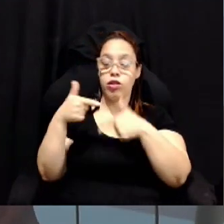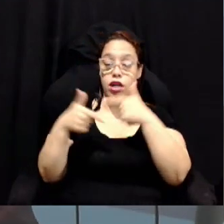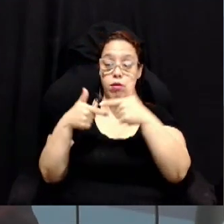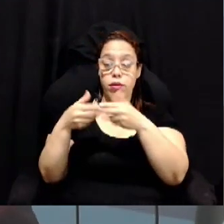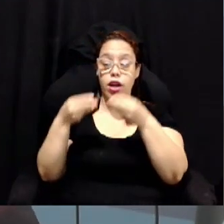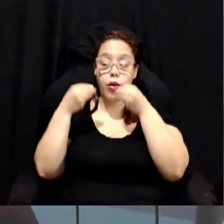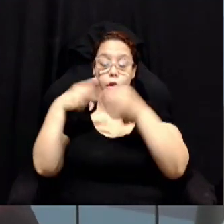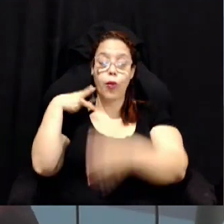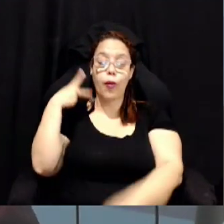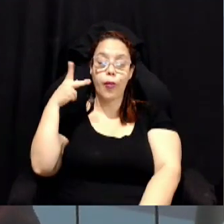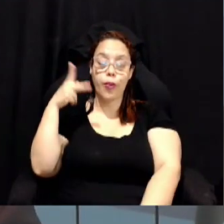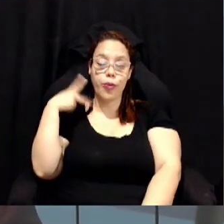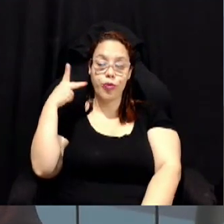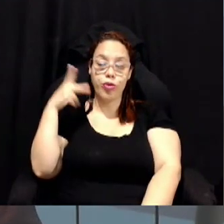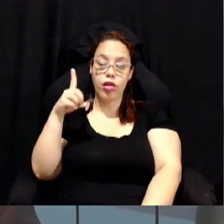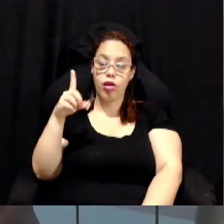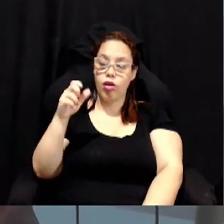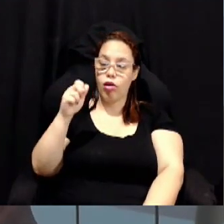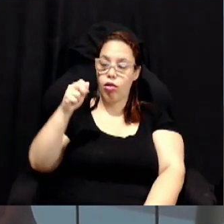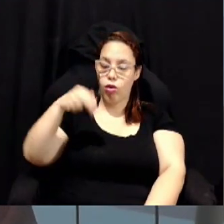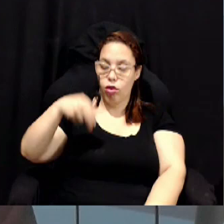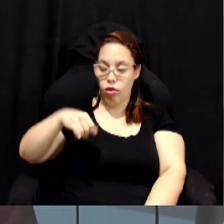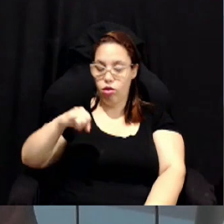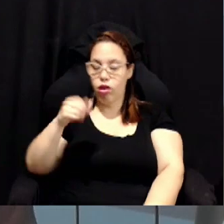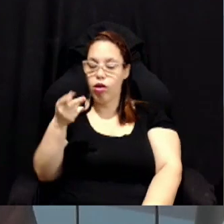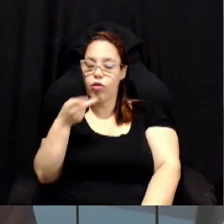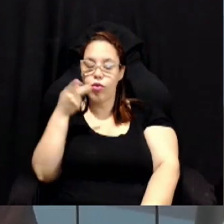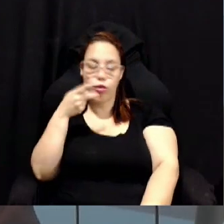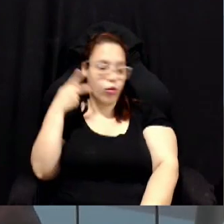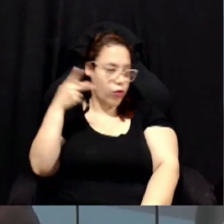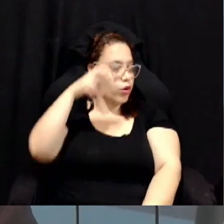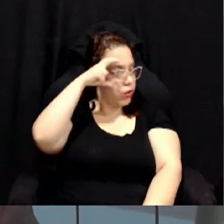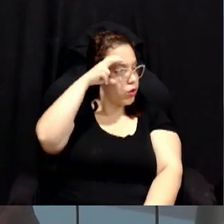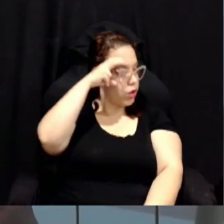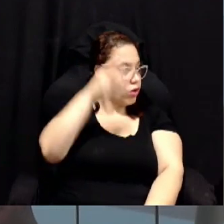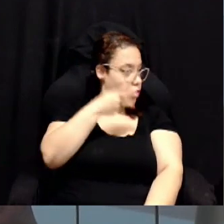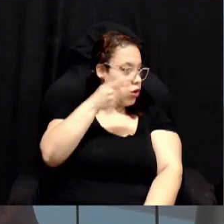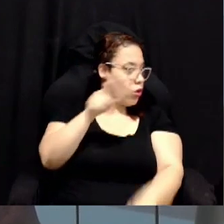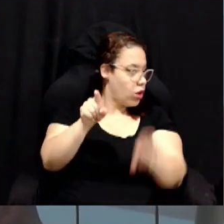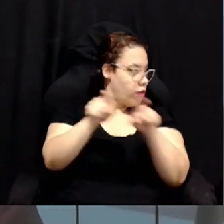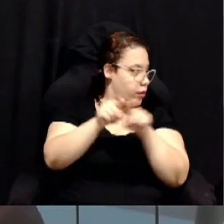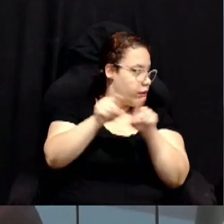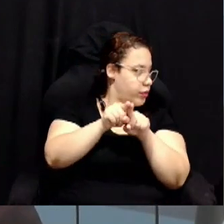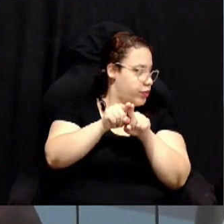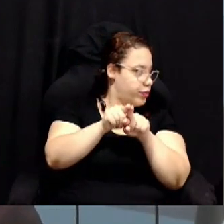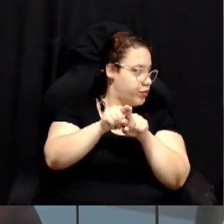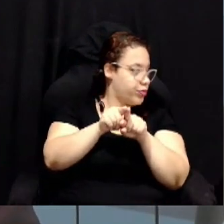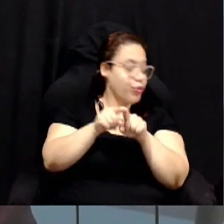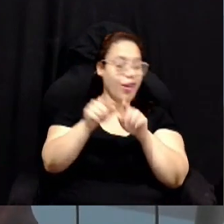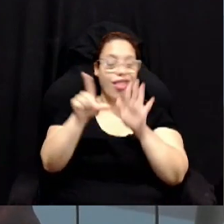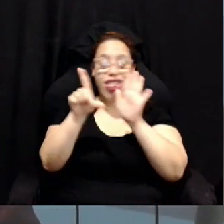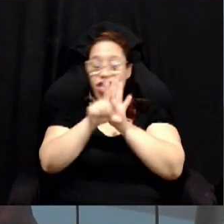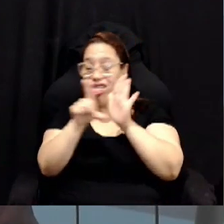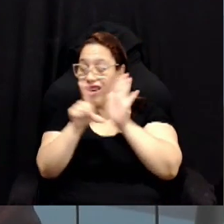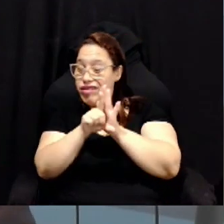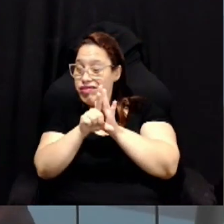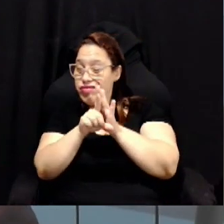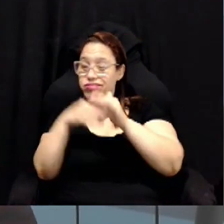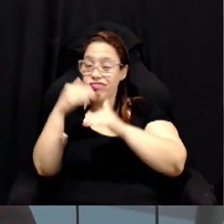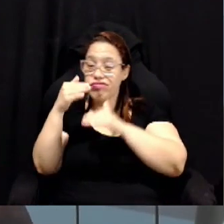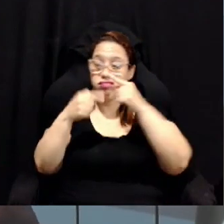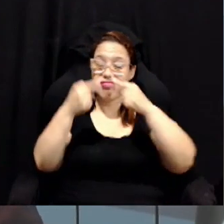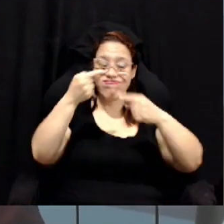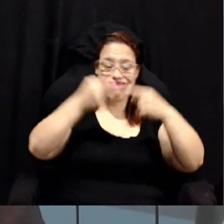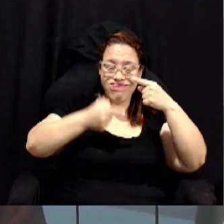parlamentar, como a Dani disse, o vereador Carlinhos mencionou aqui, a questão das leis, elas geram debates